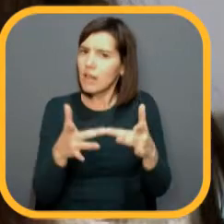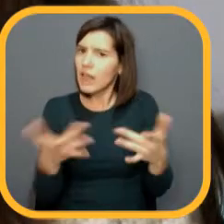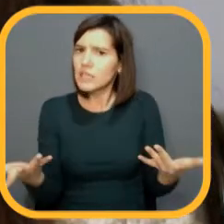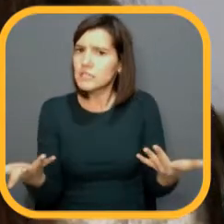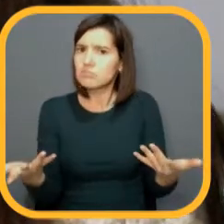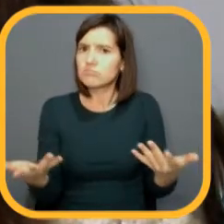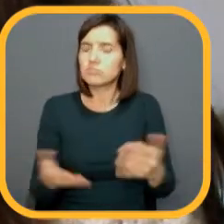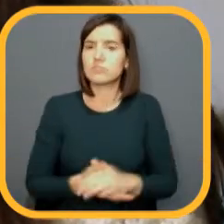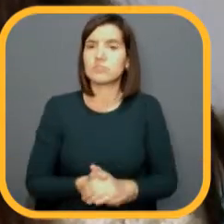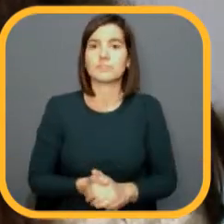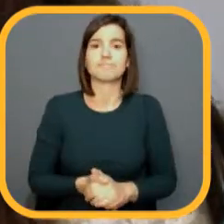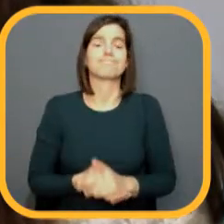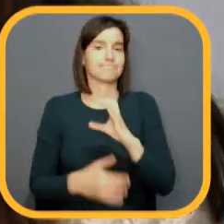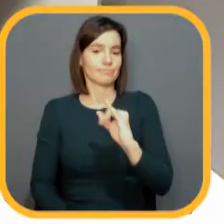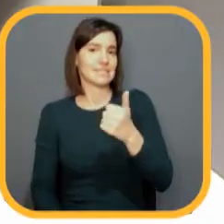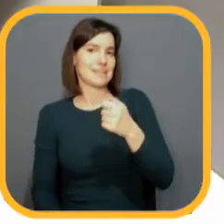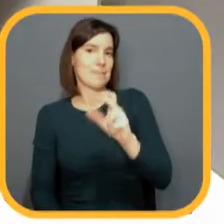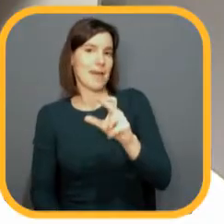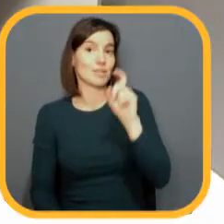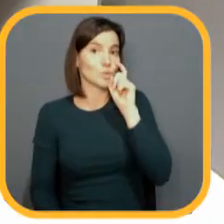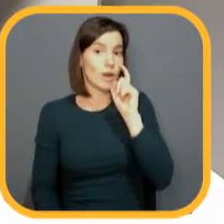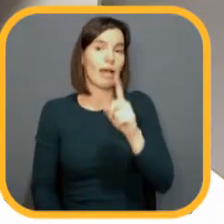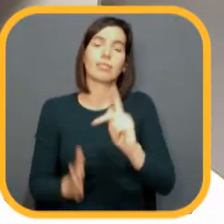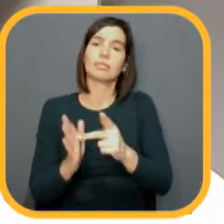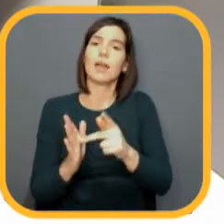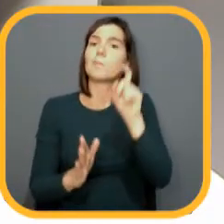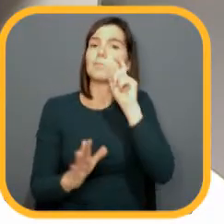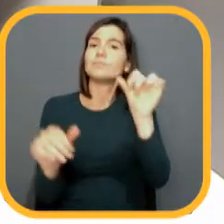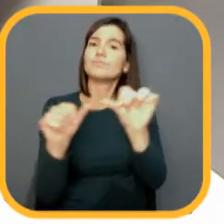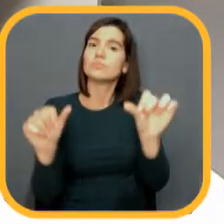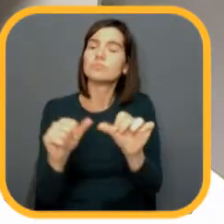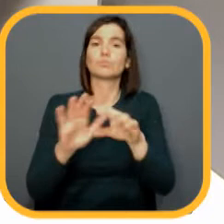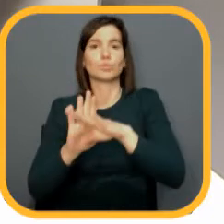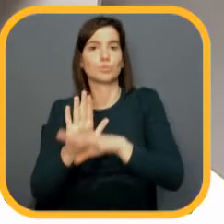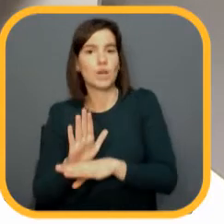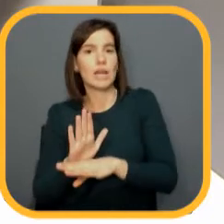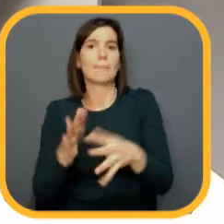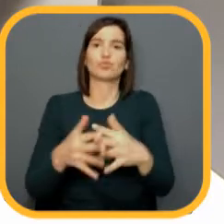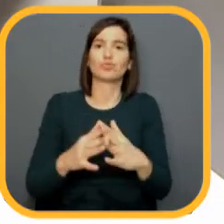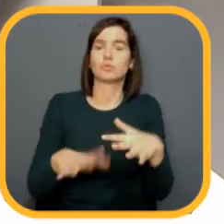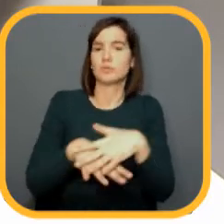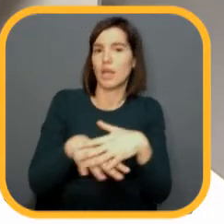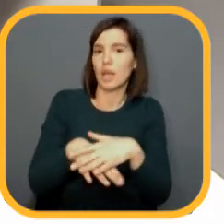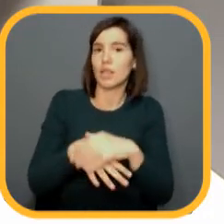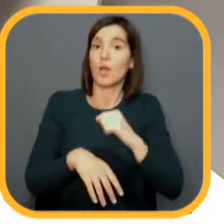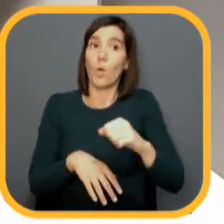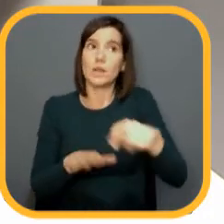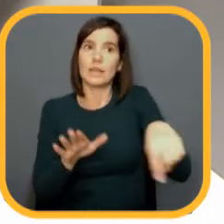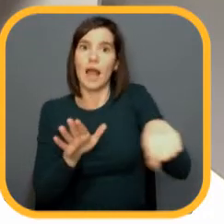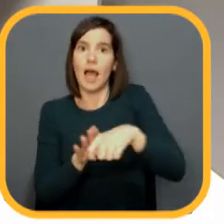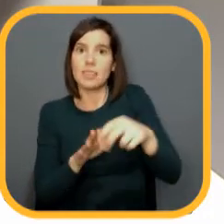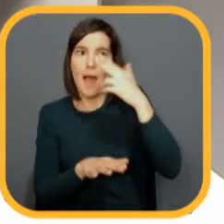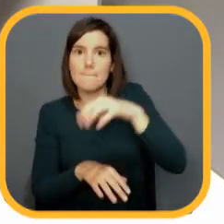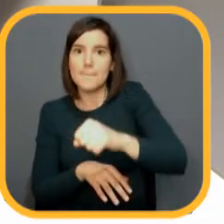seja a segurança na internet. A cibersegurança é uma técnica de proteção de sistemas, programas e infraestruturas de rede